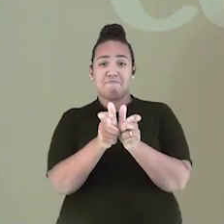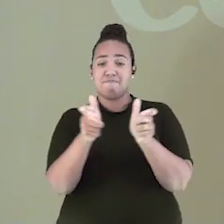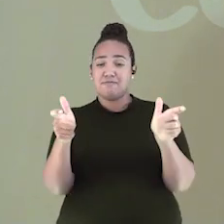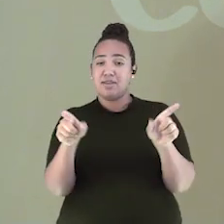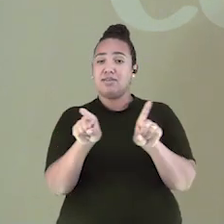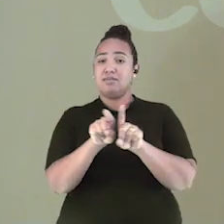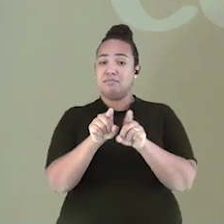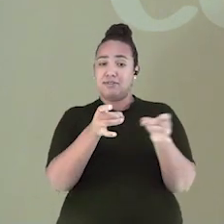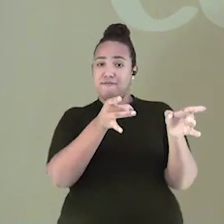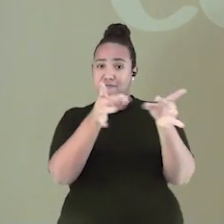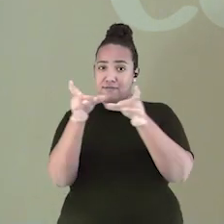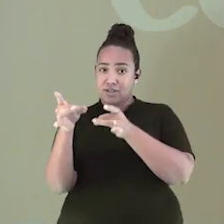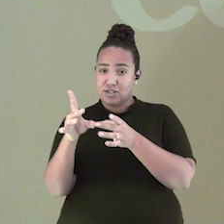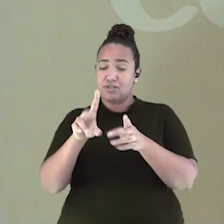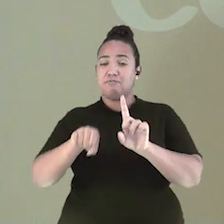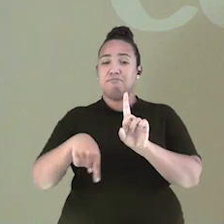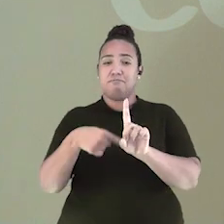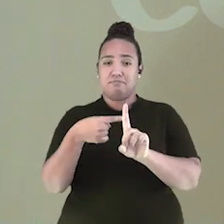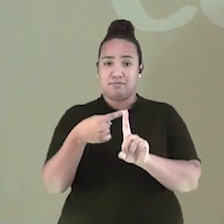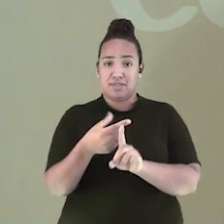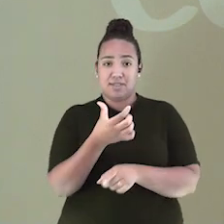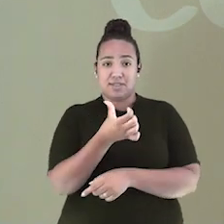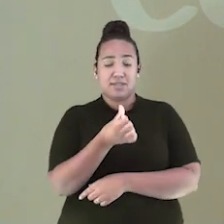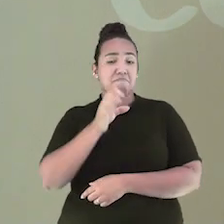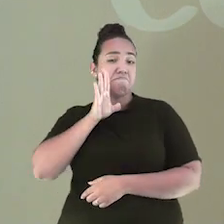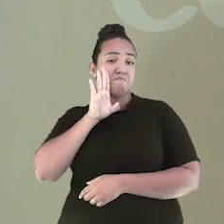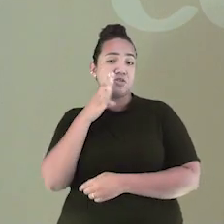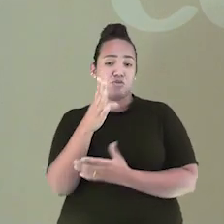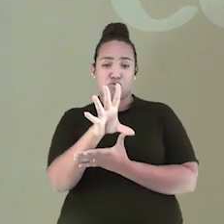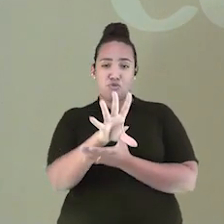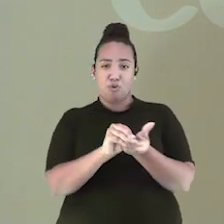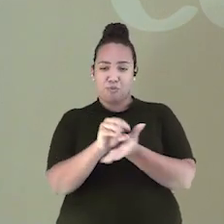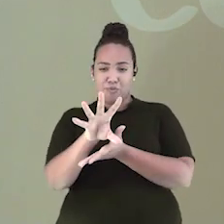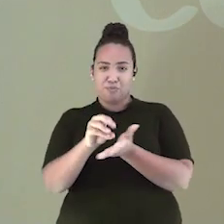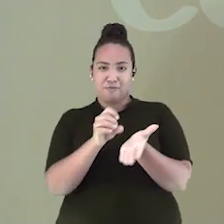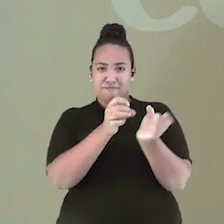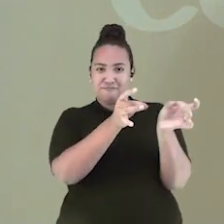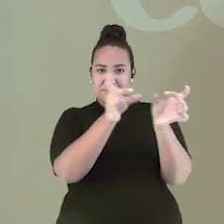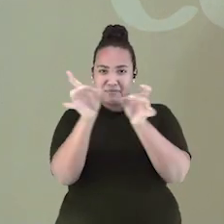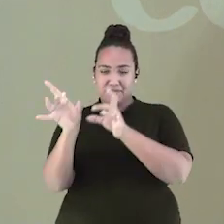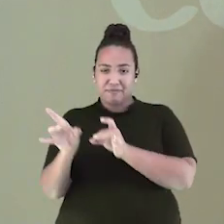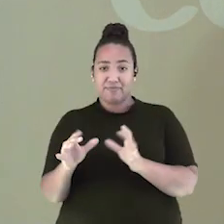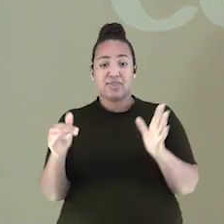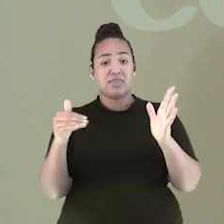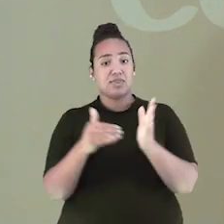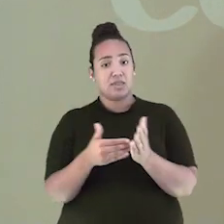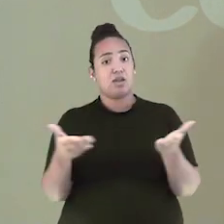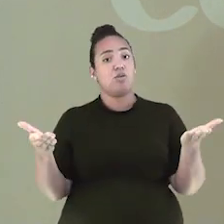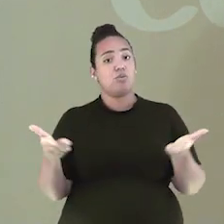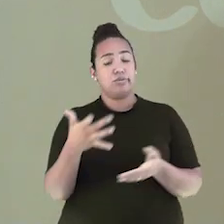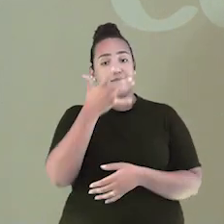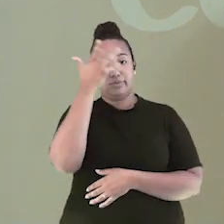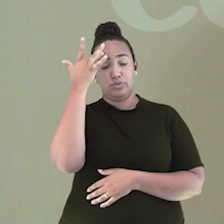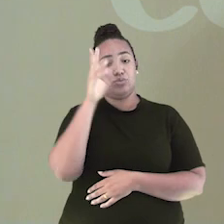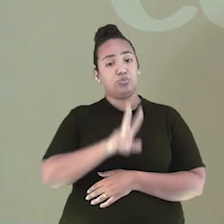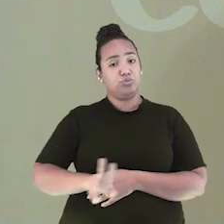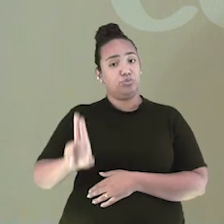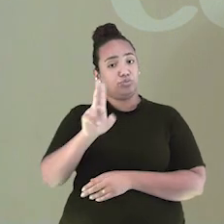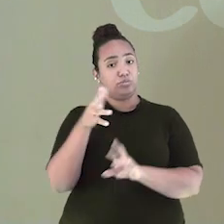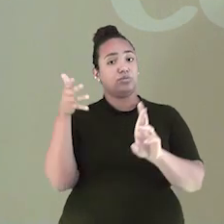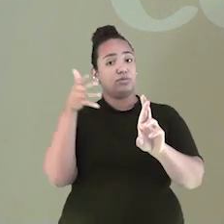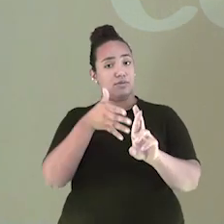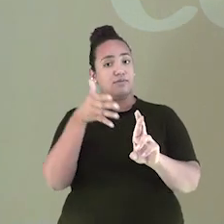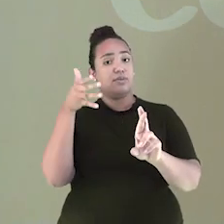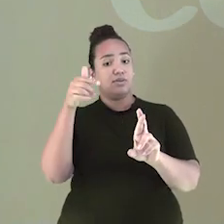vendido de todos os tempos, com mais de 6 bilhões de cópias em todo o mundo. E até hoje, esse livro permanece sendo utilizado